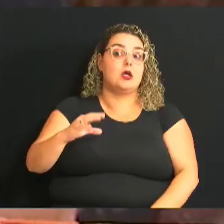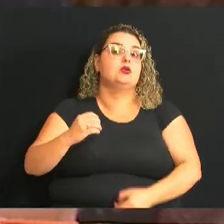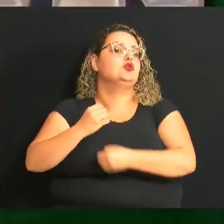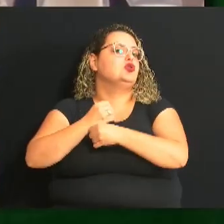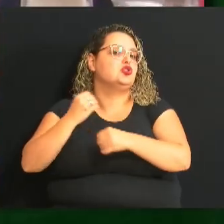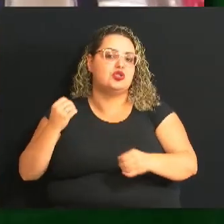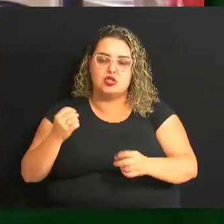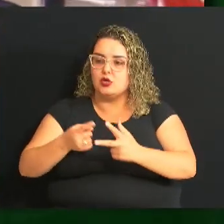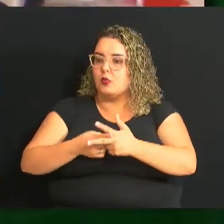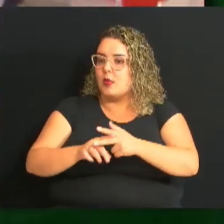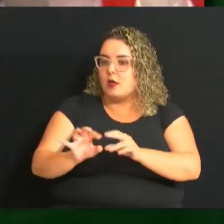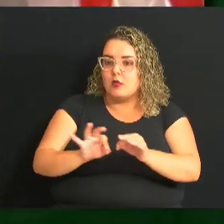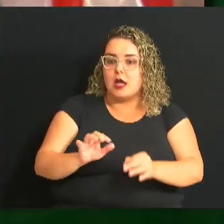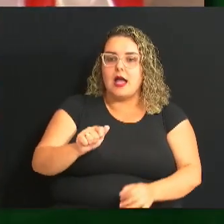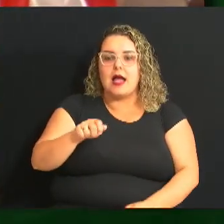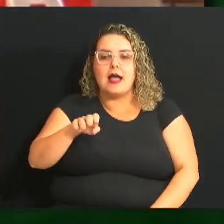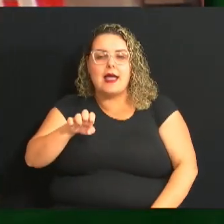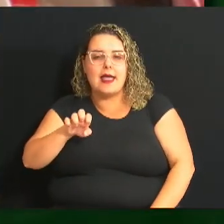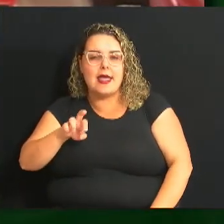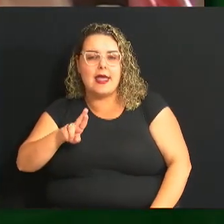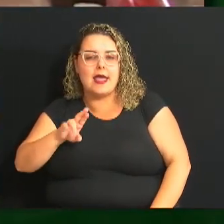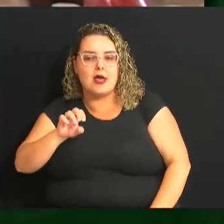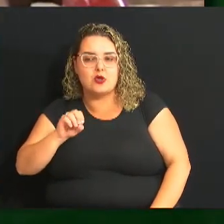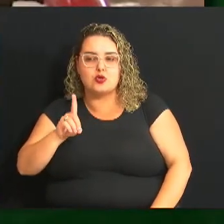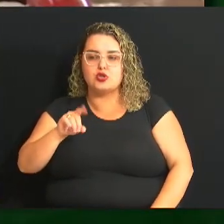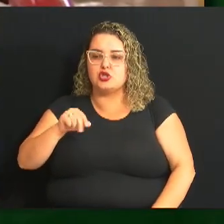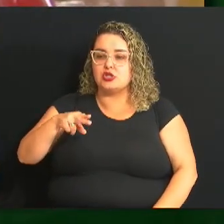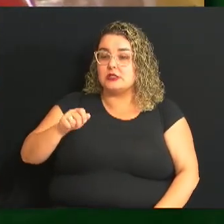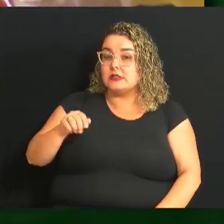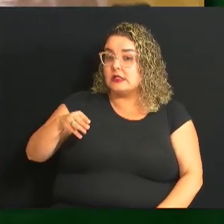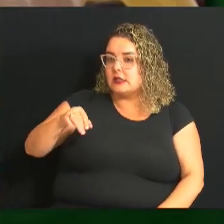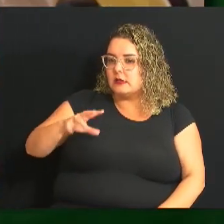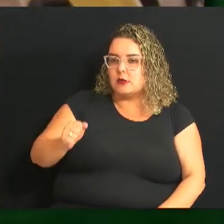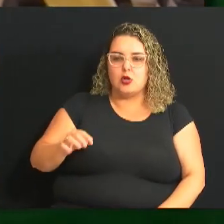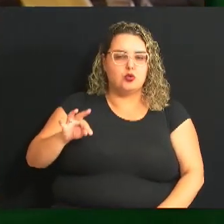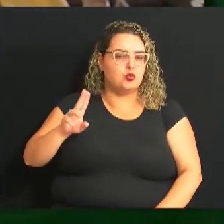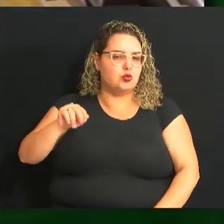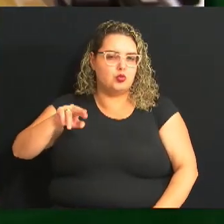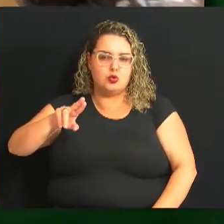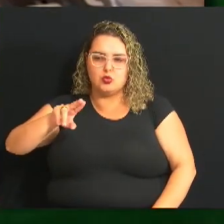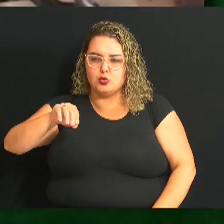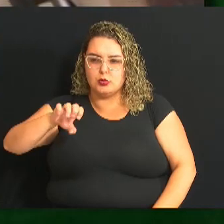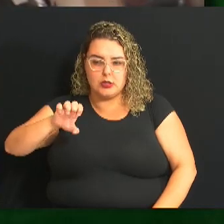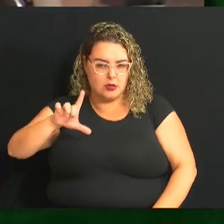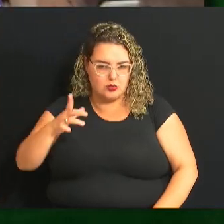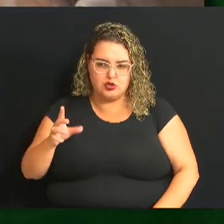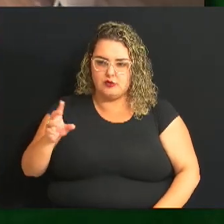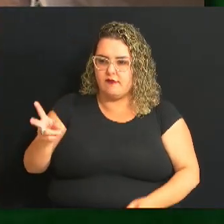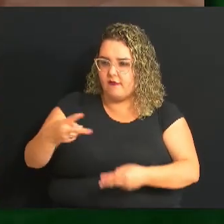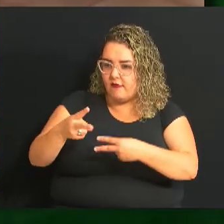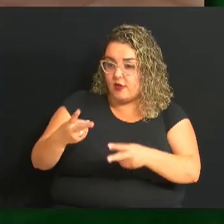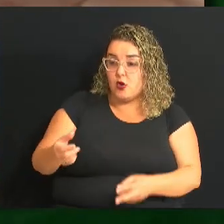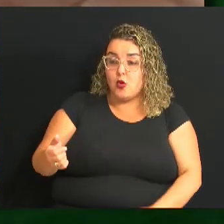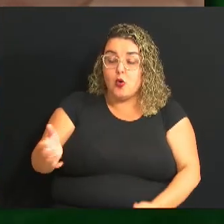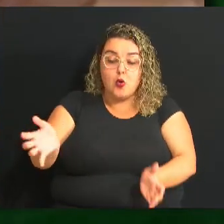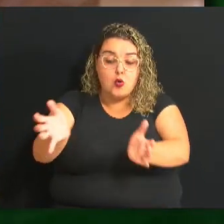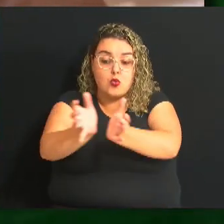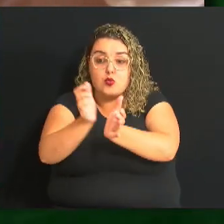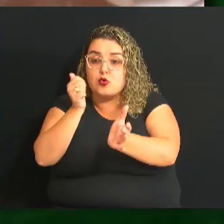para entender aerodinâmica, mecânica dos fluidos, túnel de vento. Tem um grupo de meninas que foi muito brilhante.